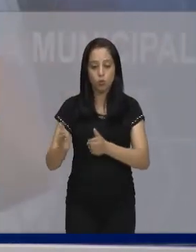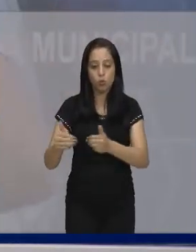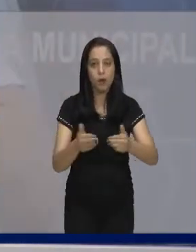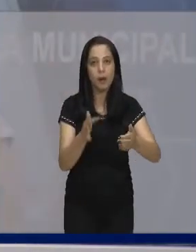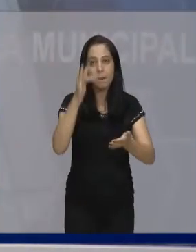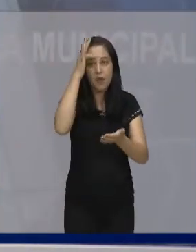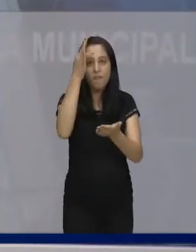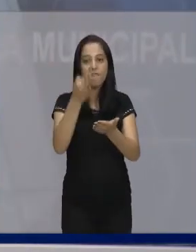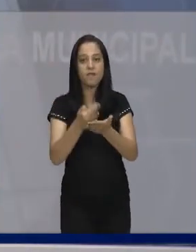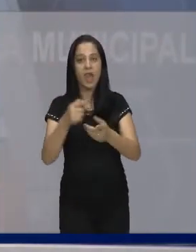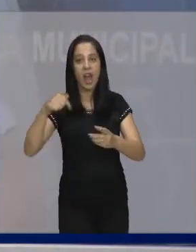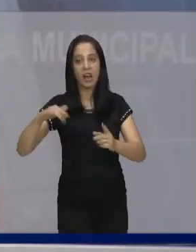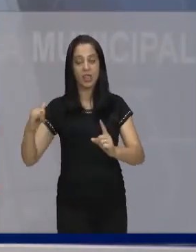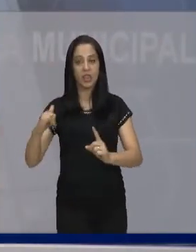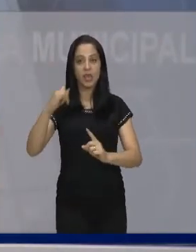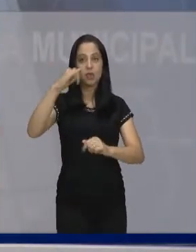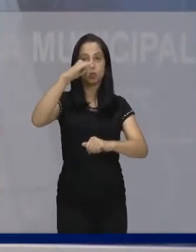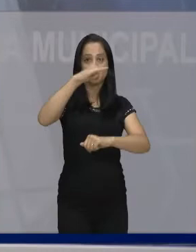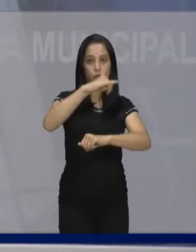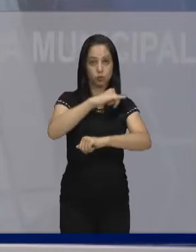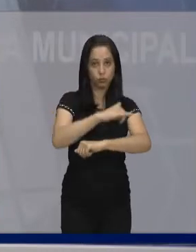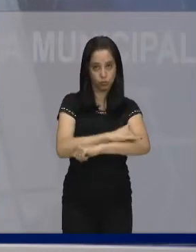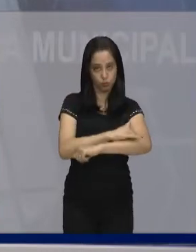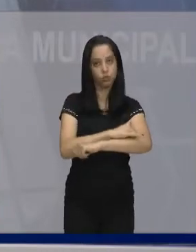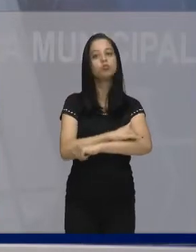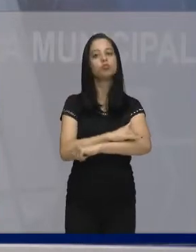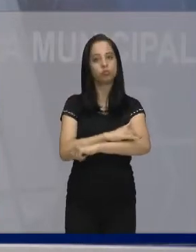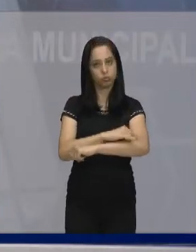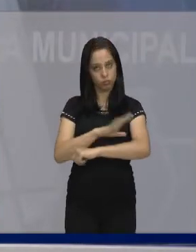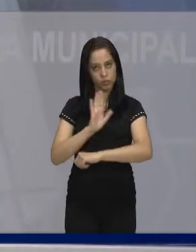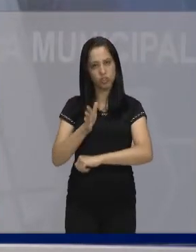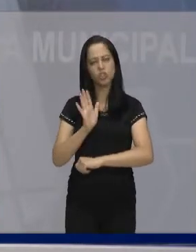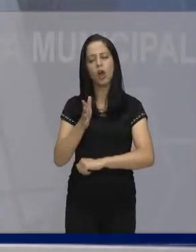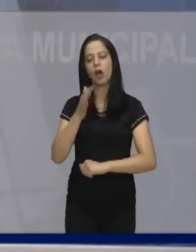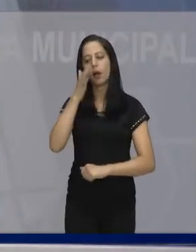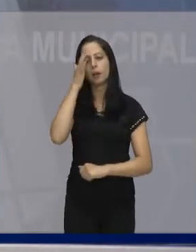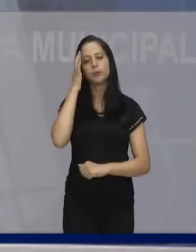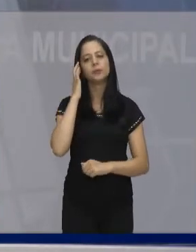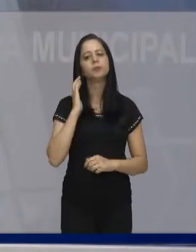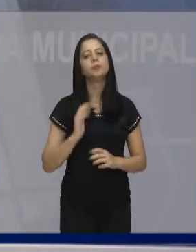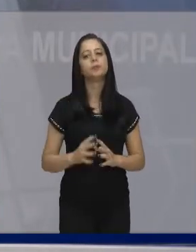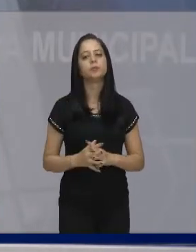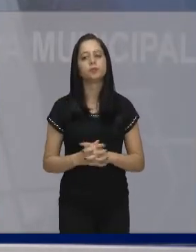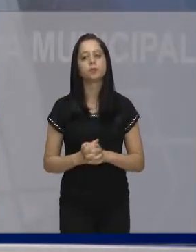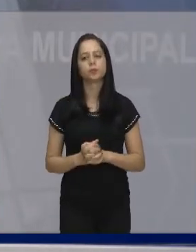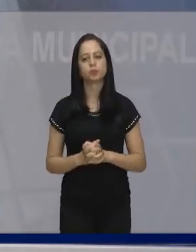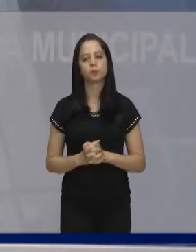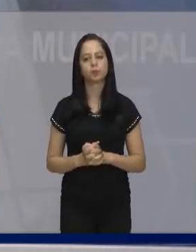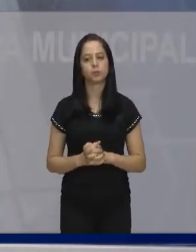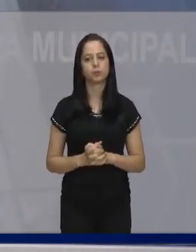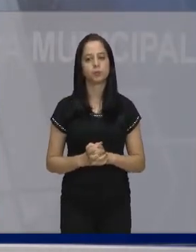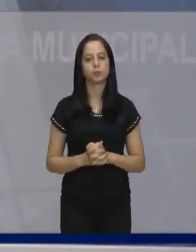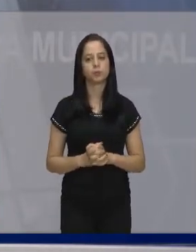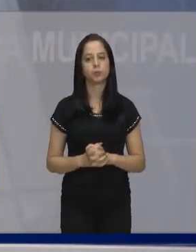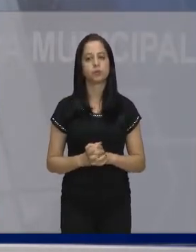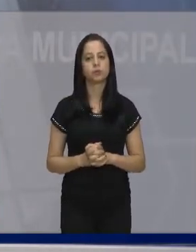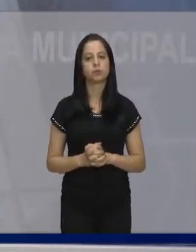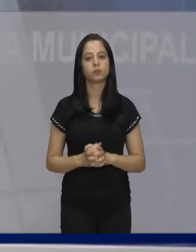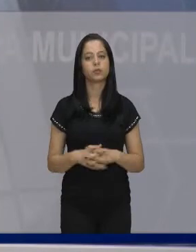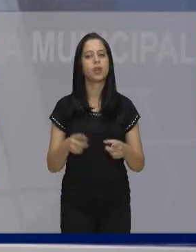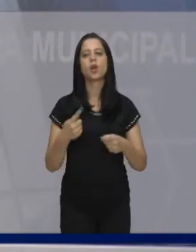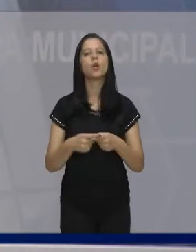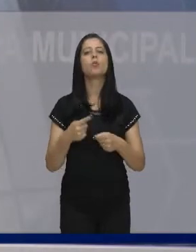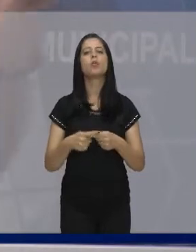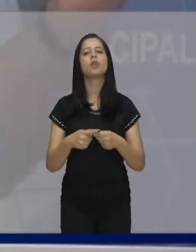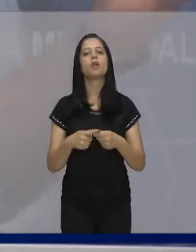chega e para aqui no aeroporto, também está sendo trabalhada essa rota. E por que não São José